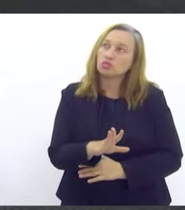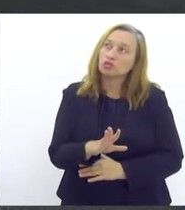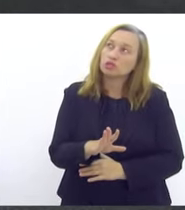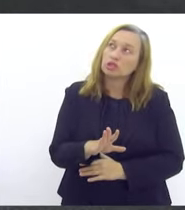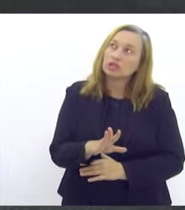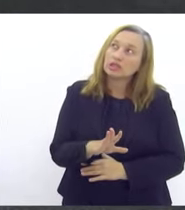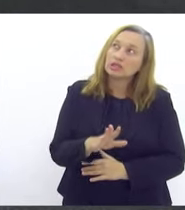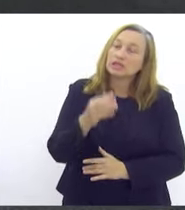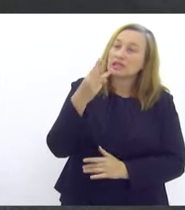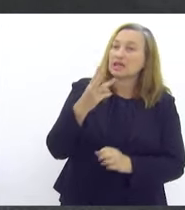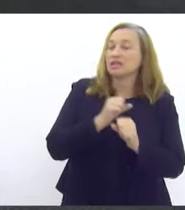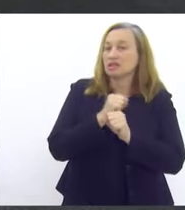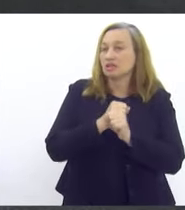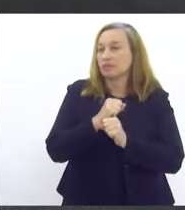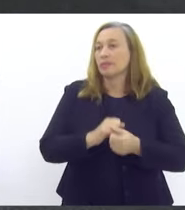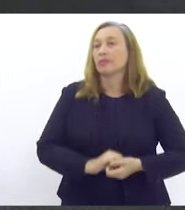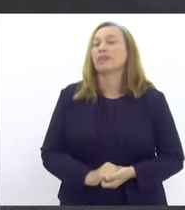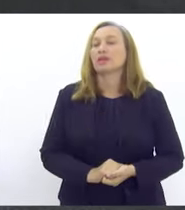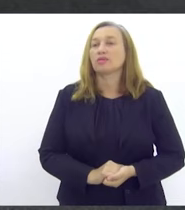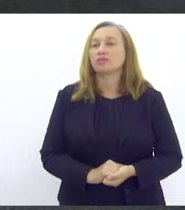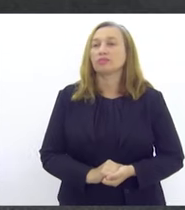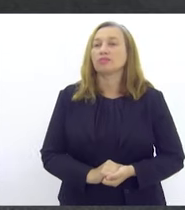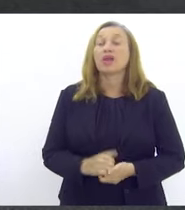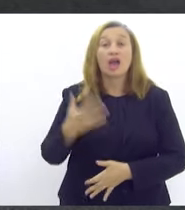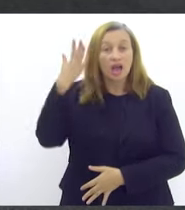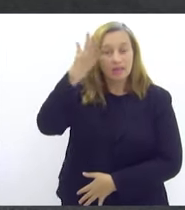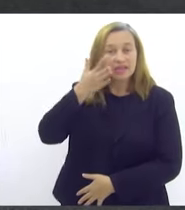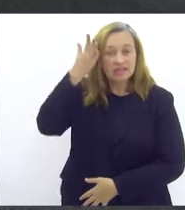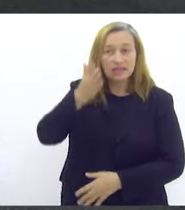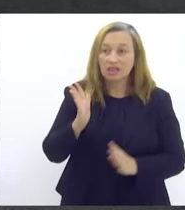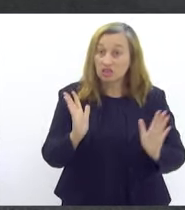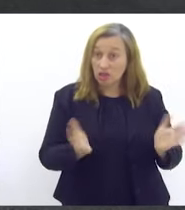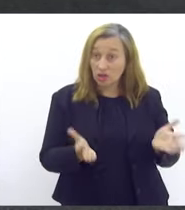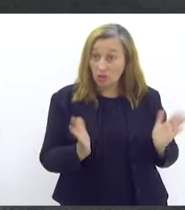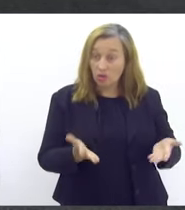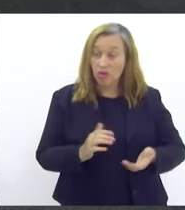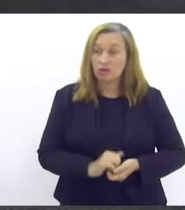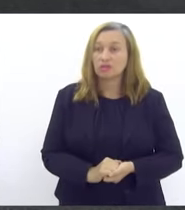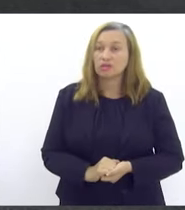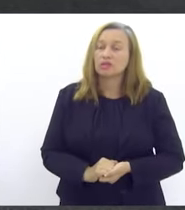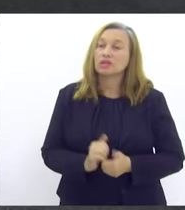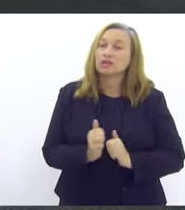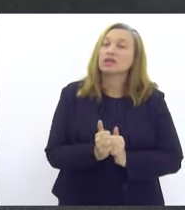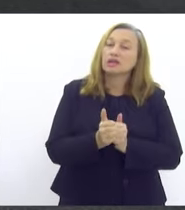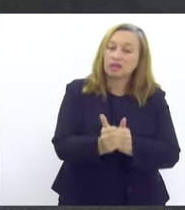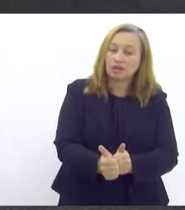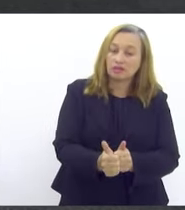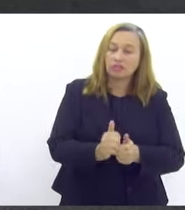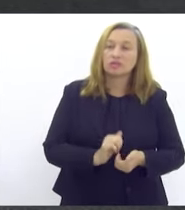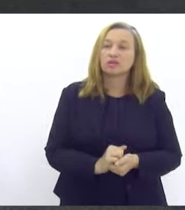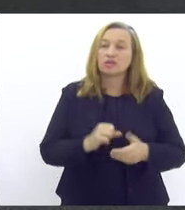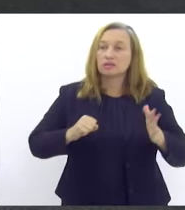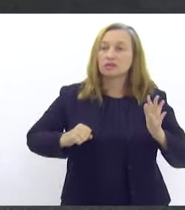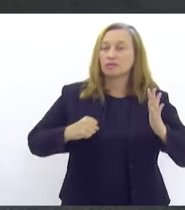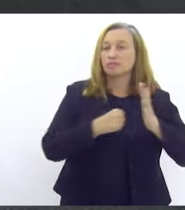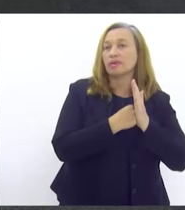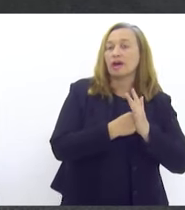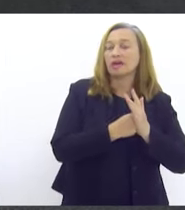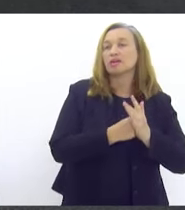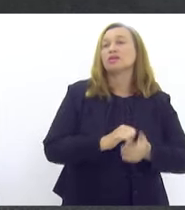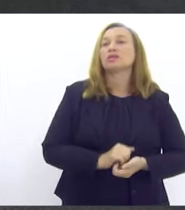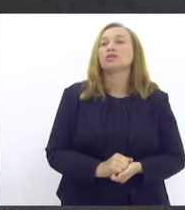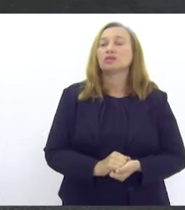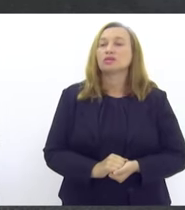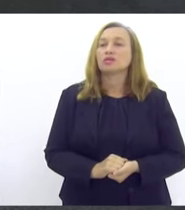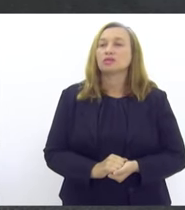nos próximos 3 anos. A mensagem agora encaminhou este impacto, que é o